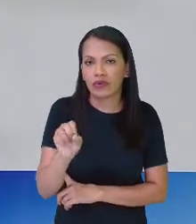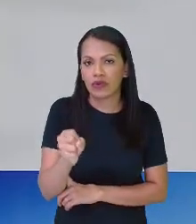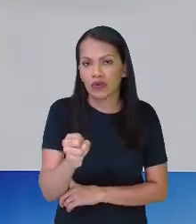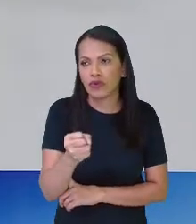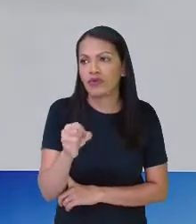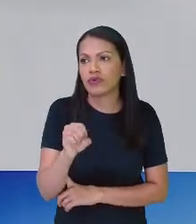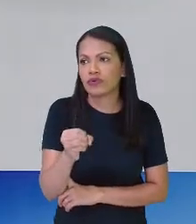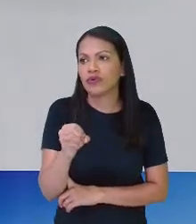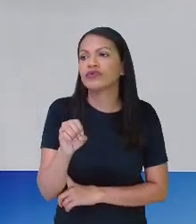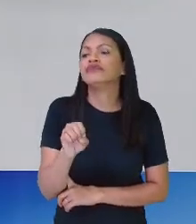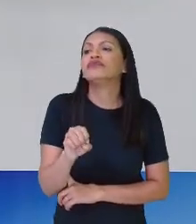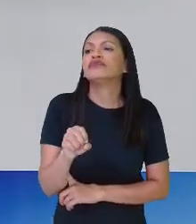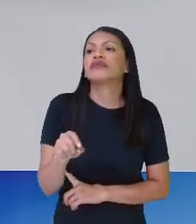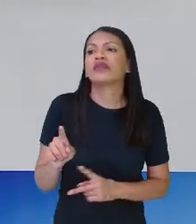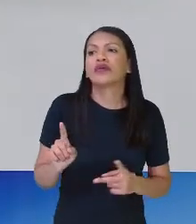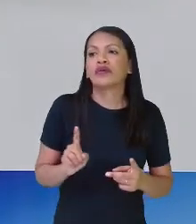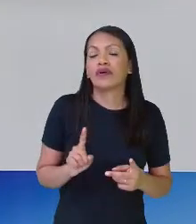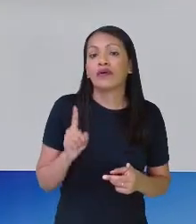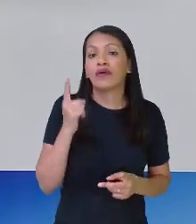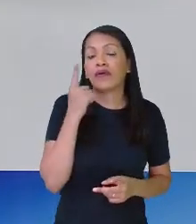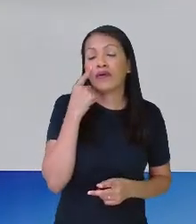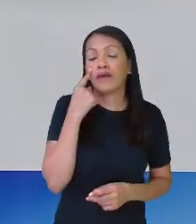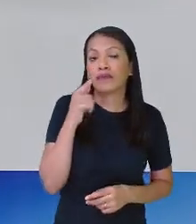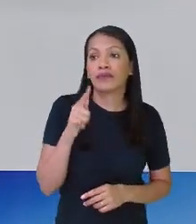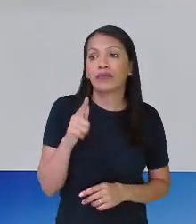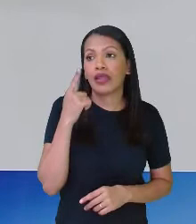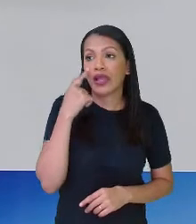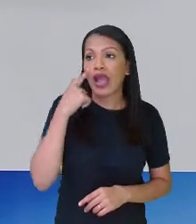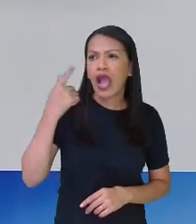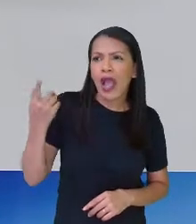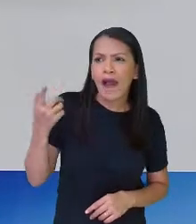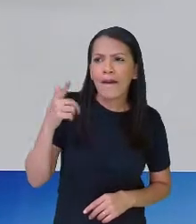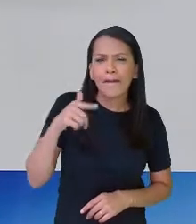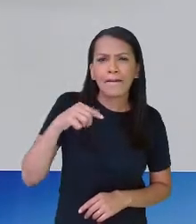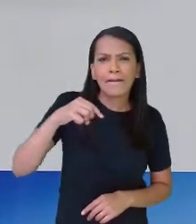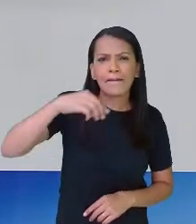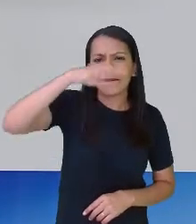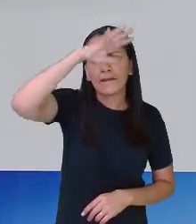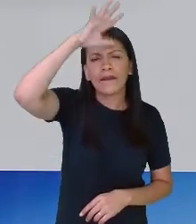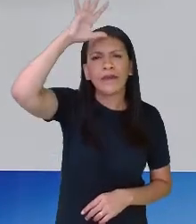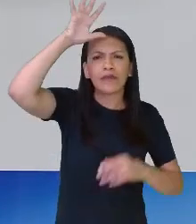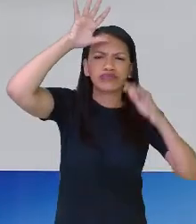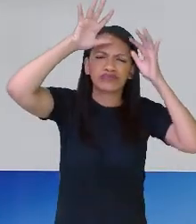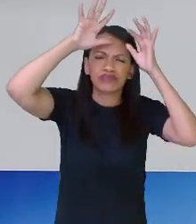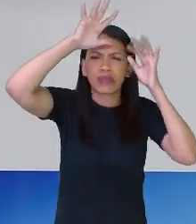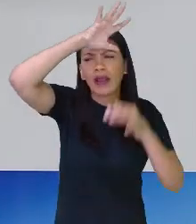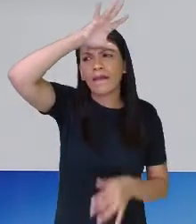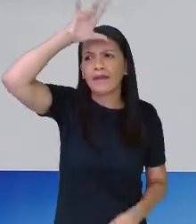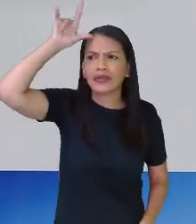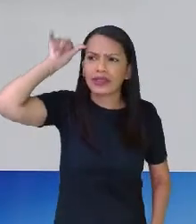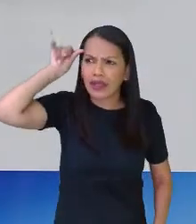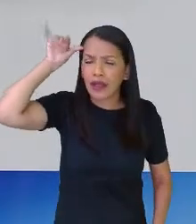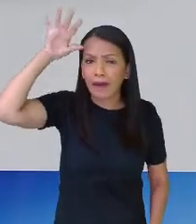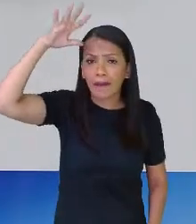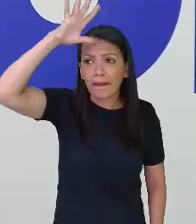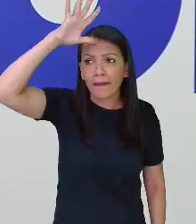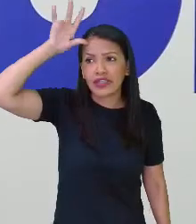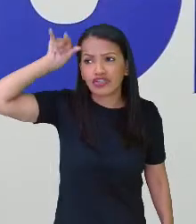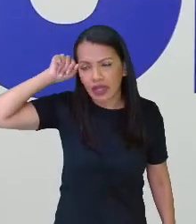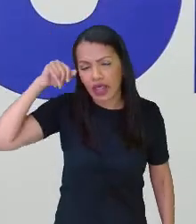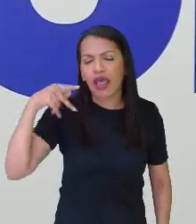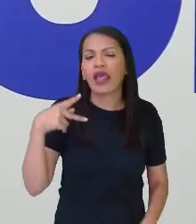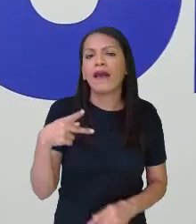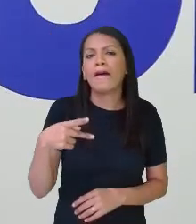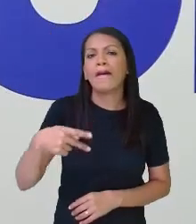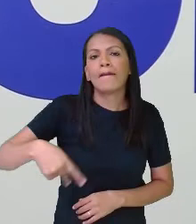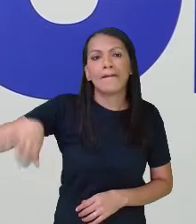Paulo. Quais são aqueles 2 grupos aqueles 2 estados que eu não falei? A Ana, que estava quietinha,